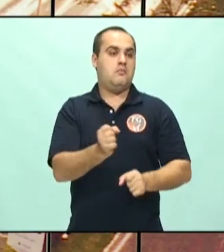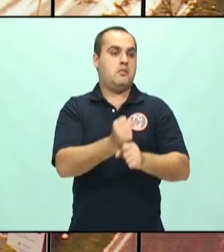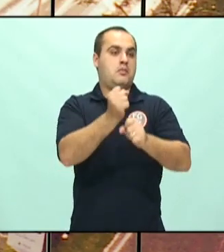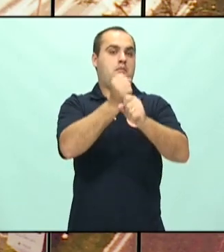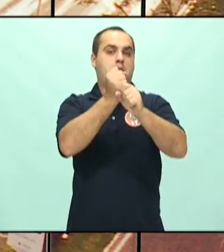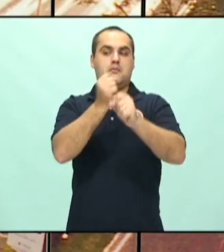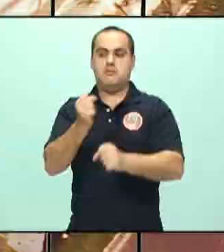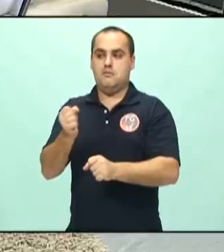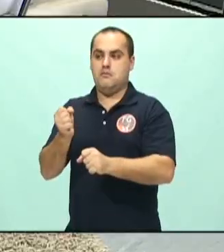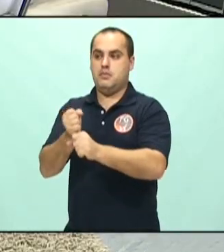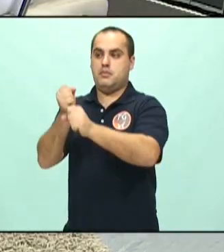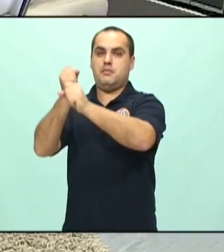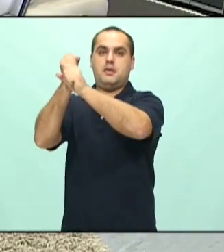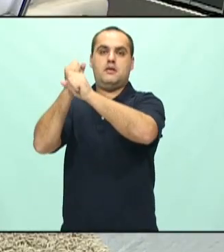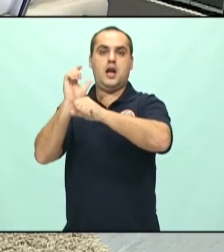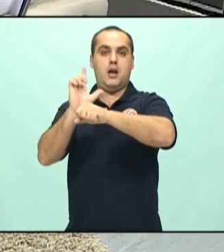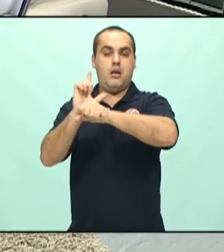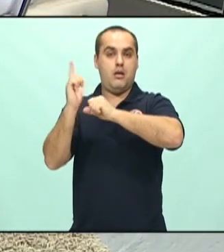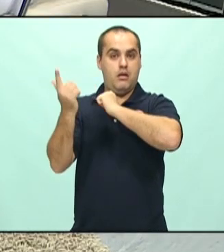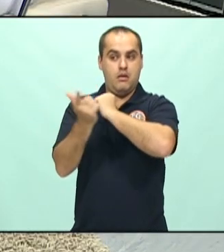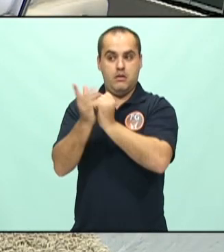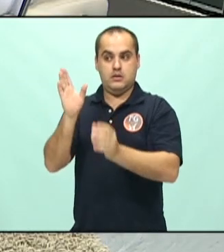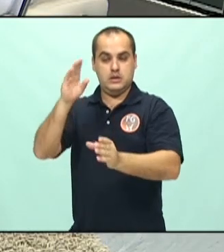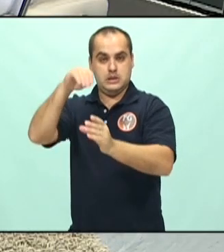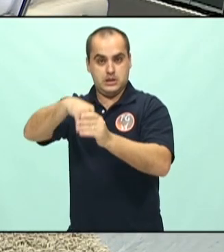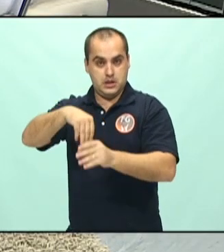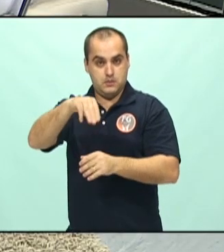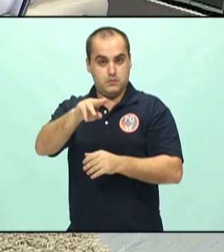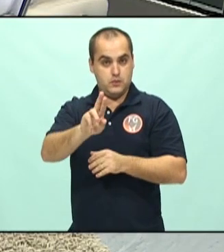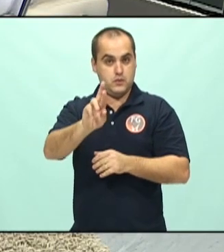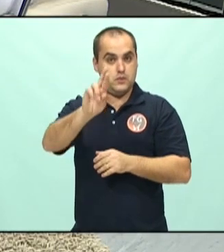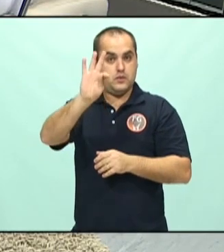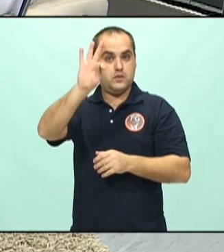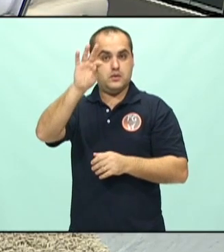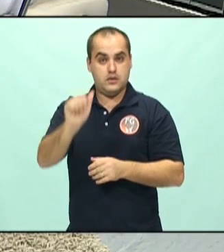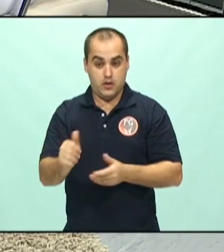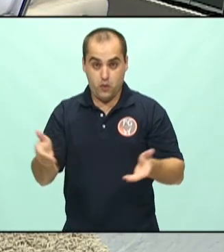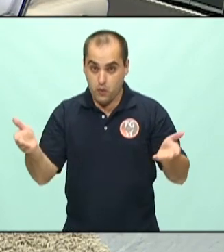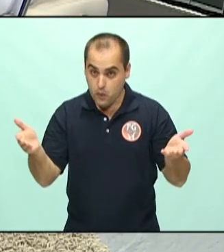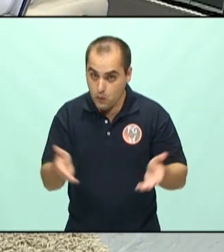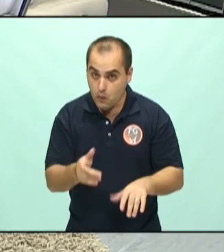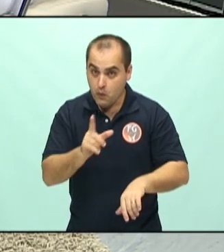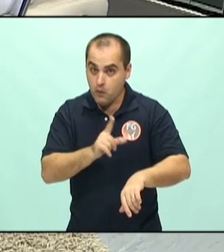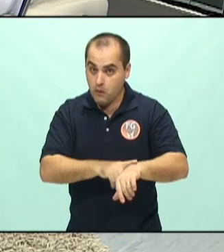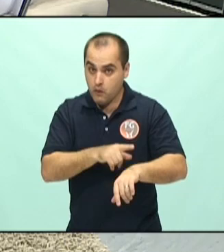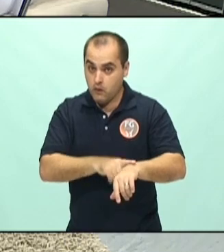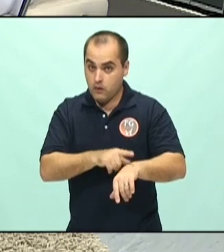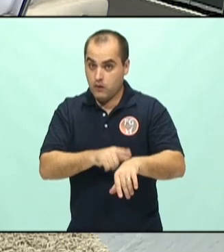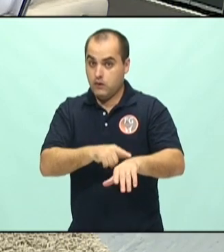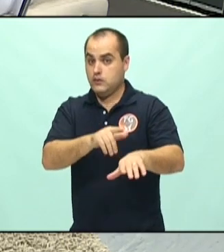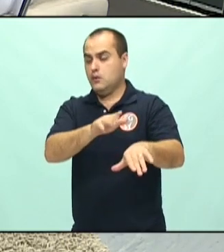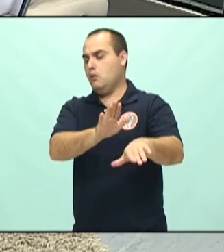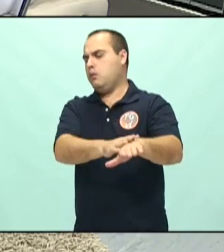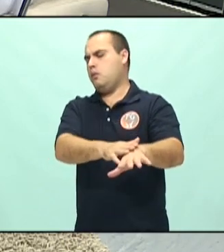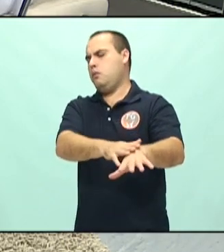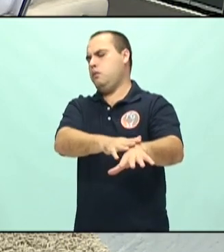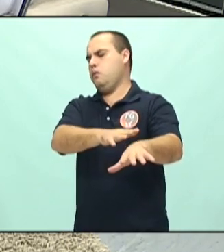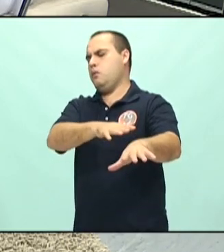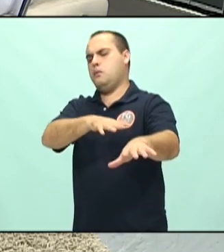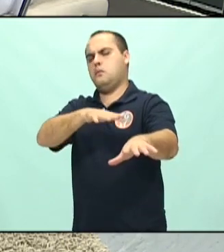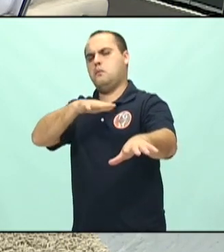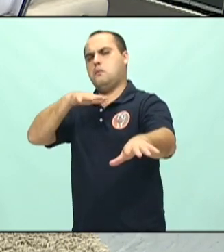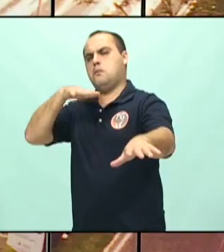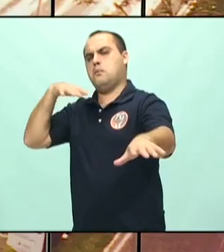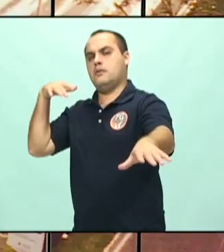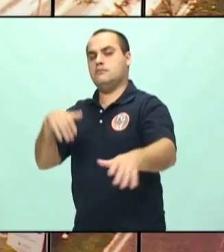moradias dos loteamentos que aconteceram na murta hoje em horário de pico a coisa torna se é verdade que